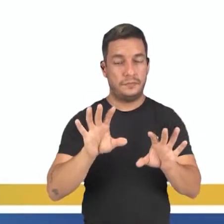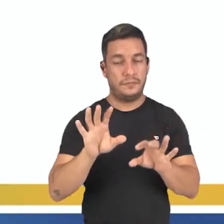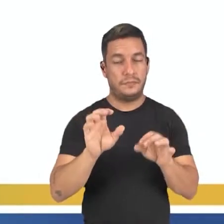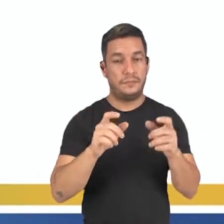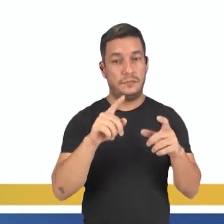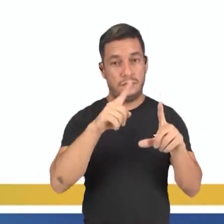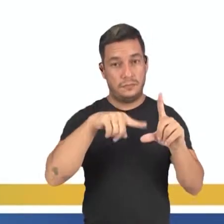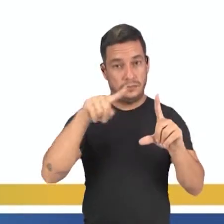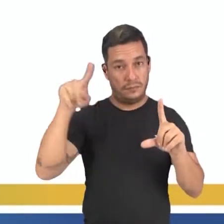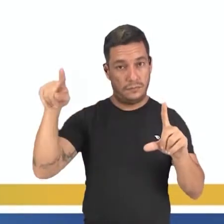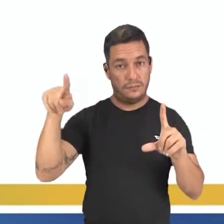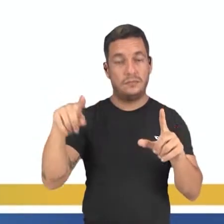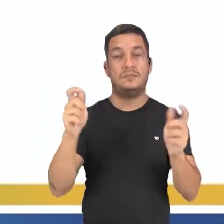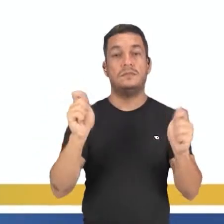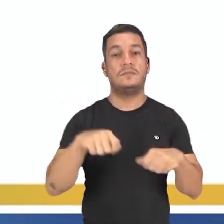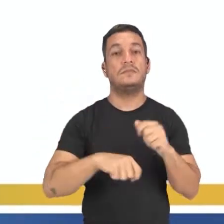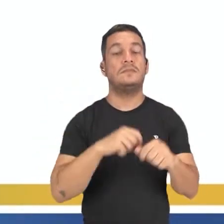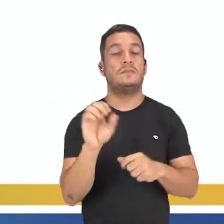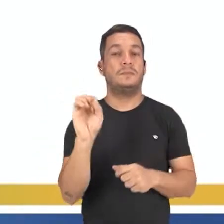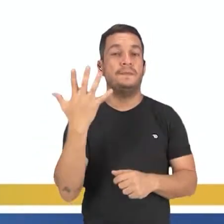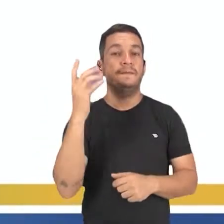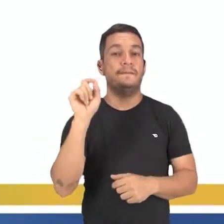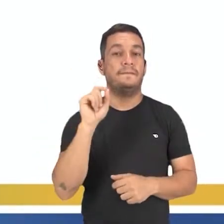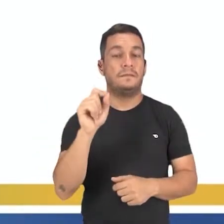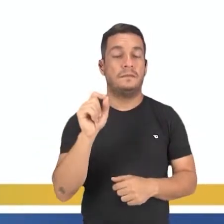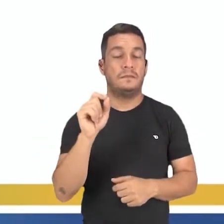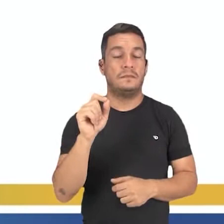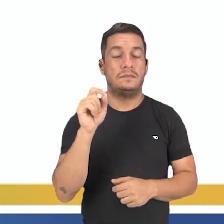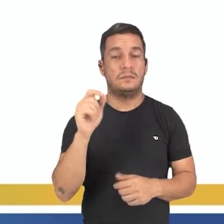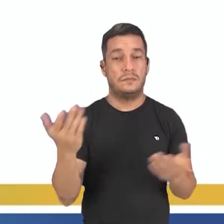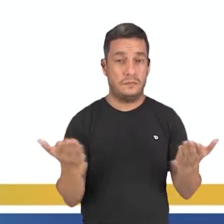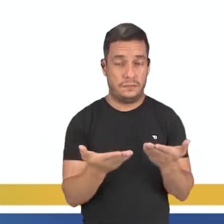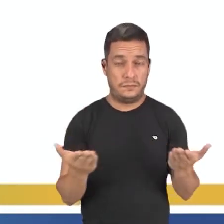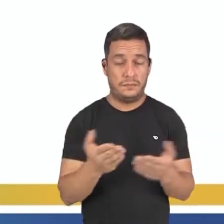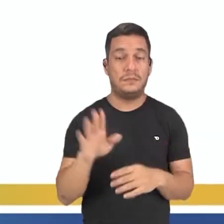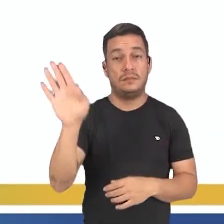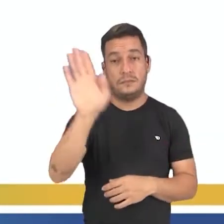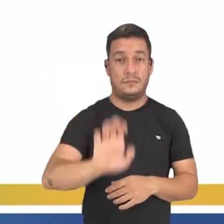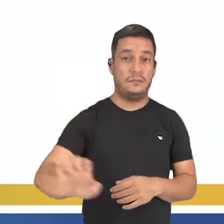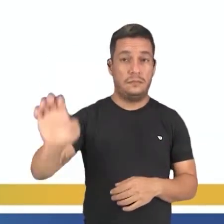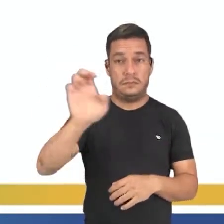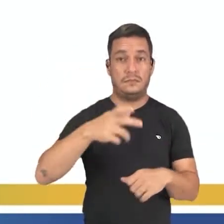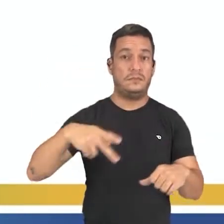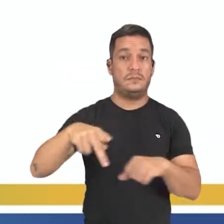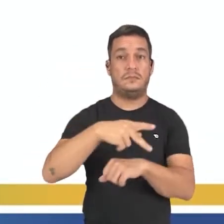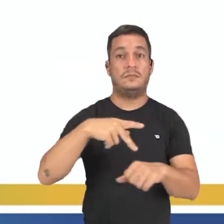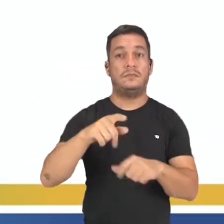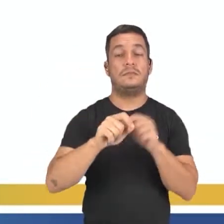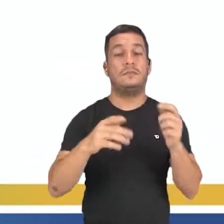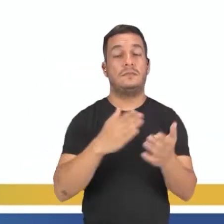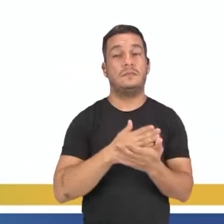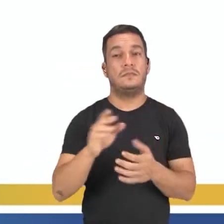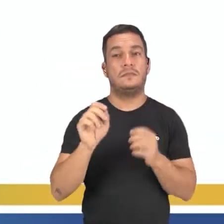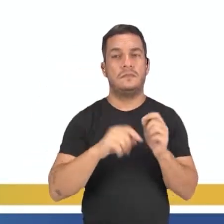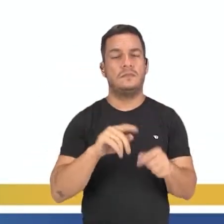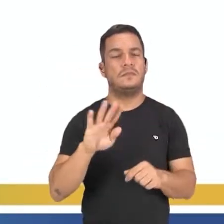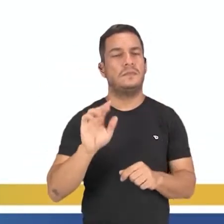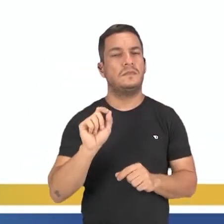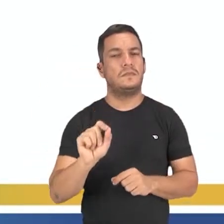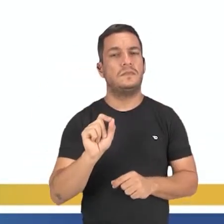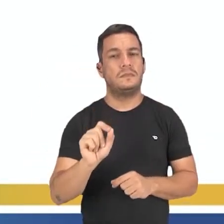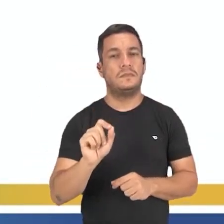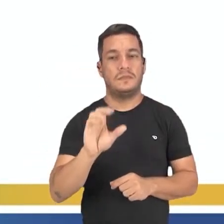esse gráfico, poderá acontecer como acontece atualmente na Europa, que começa a chegar na